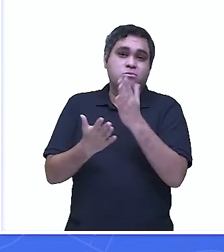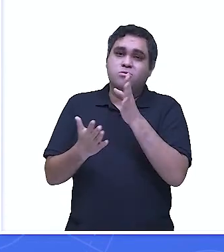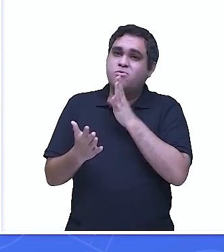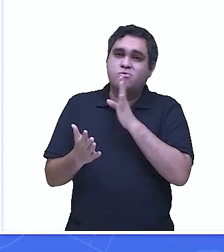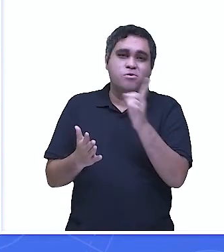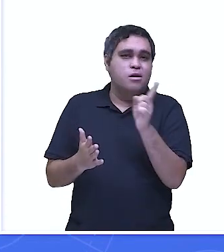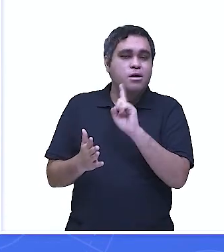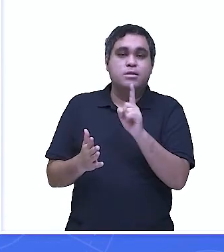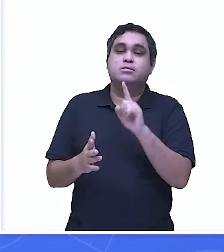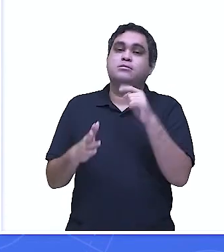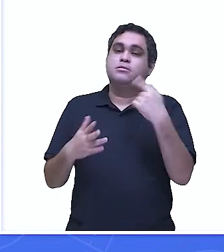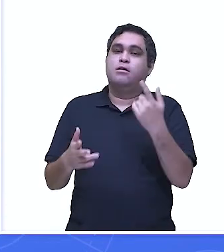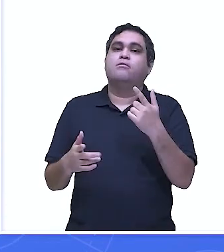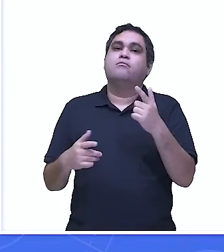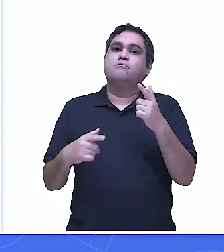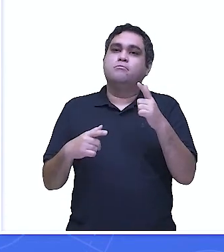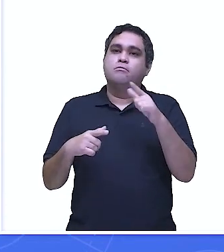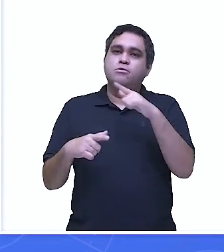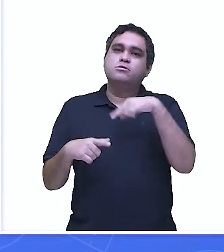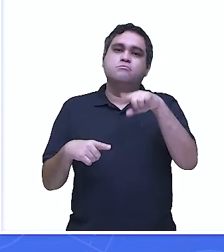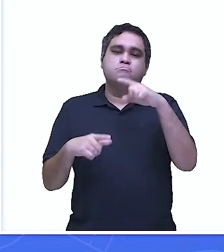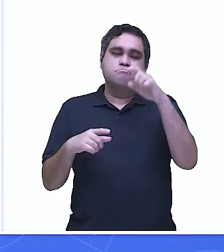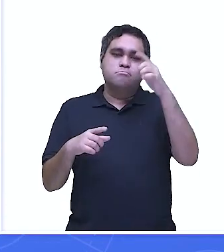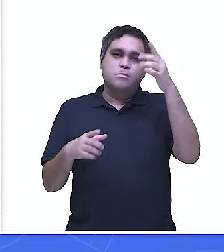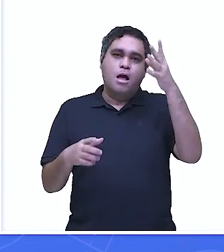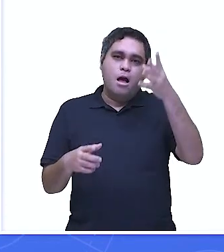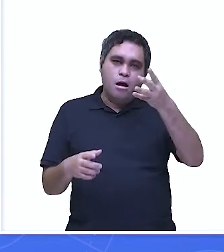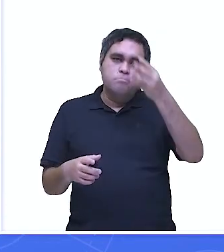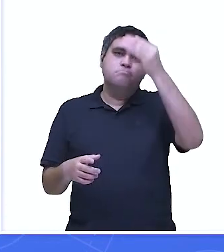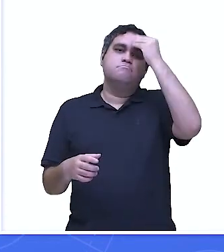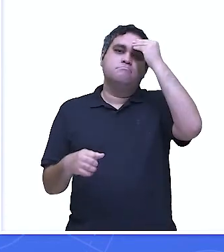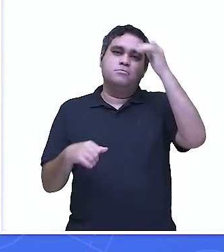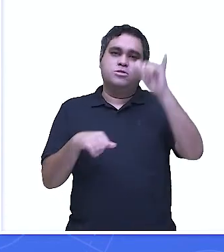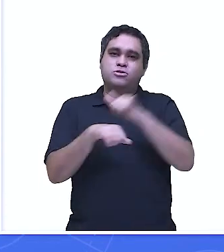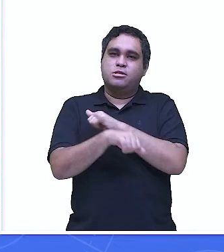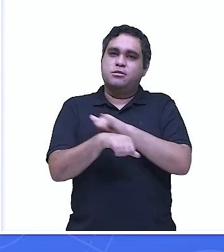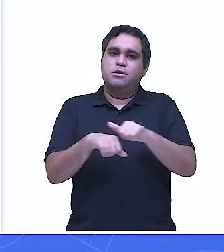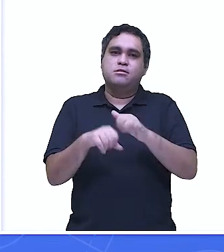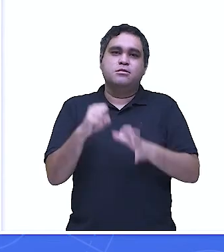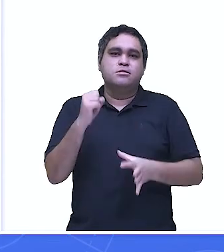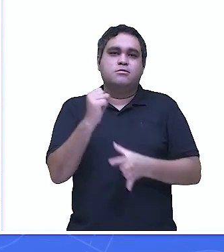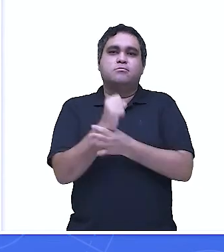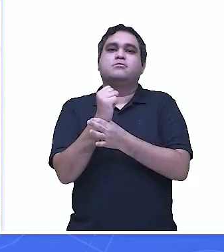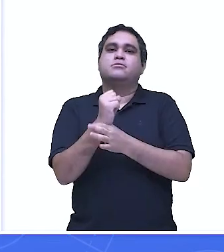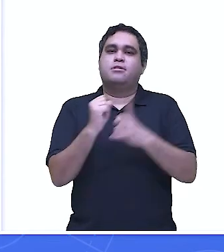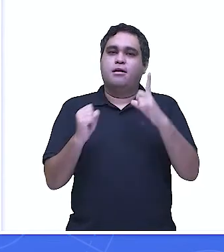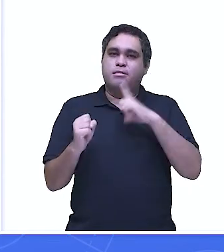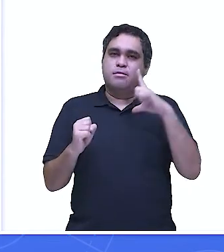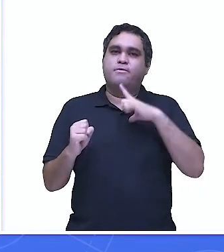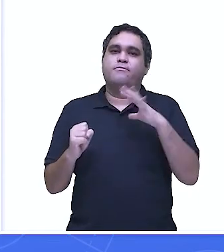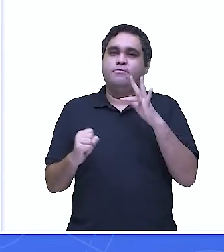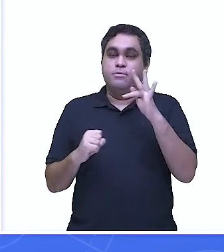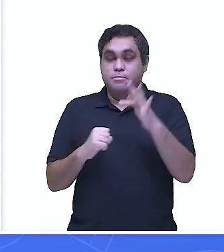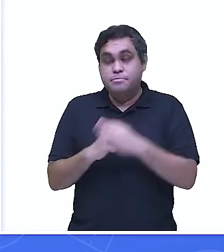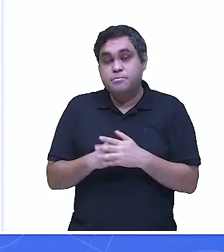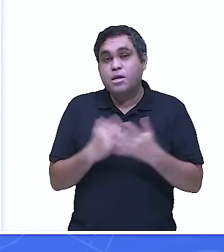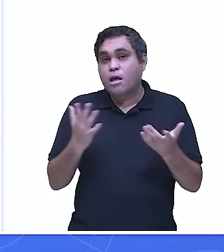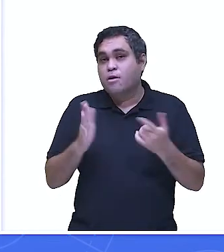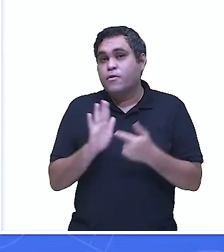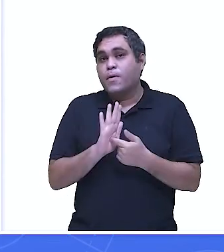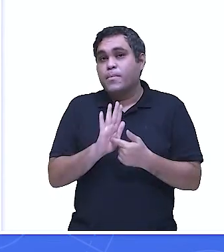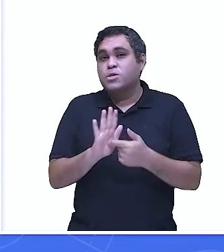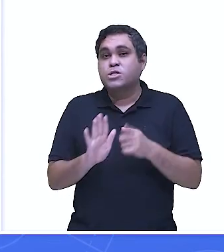desse conhecimento e você leva aí para o texto, tem mais segurança, tá bom? E eu vou aqui mostrar para vocês